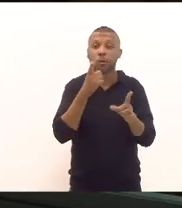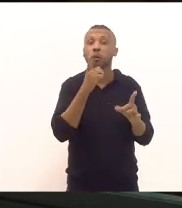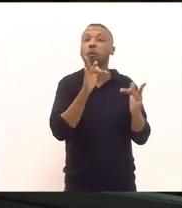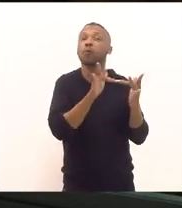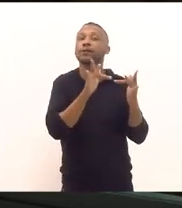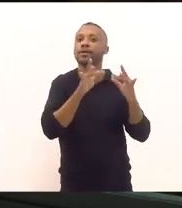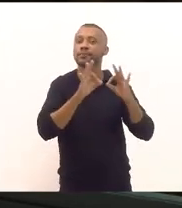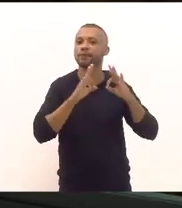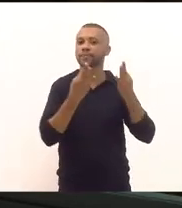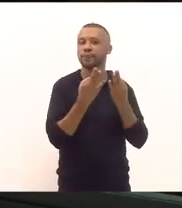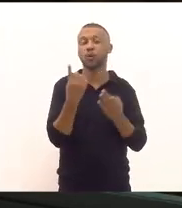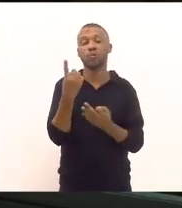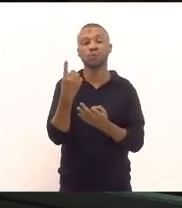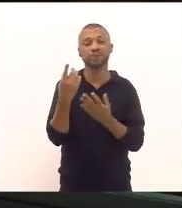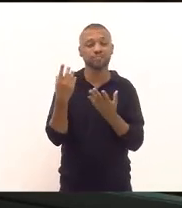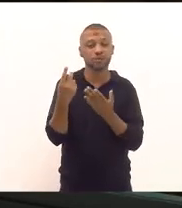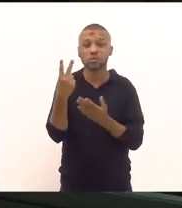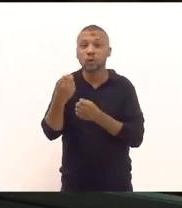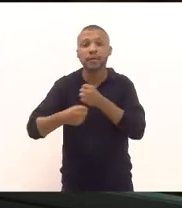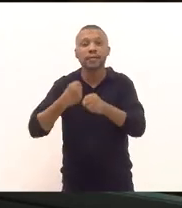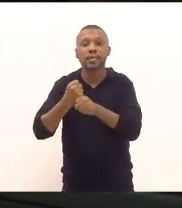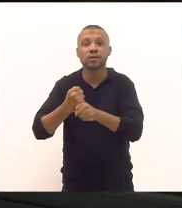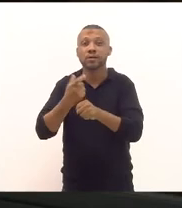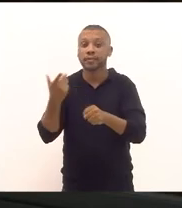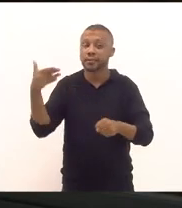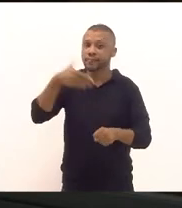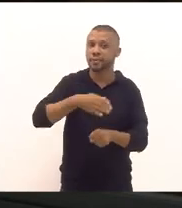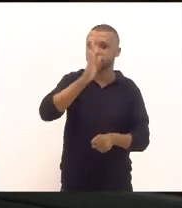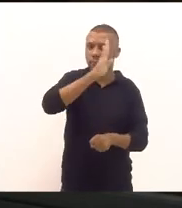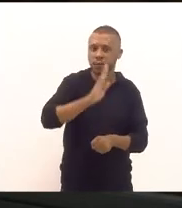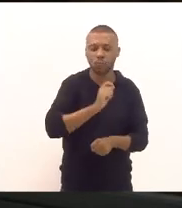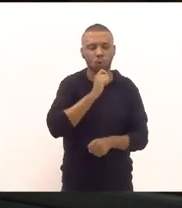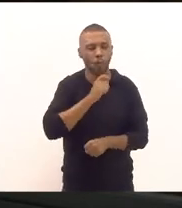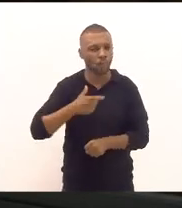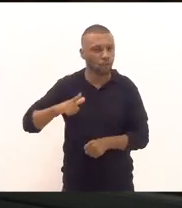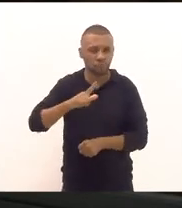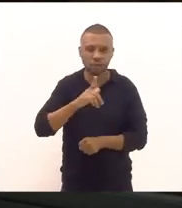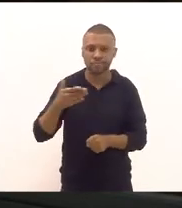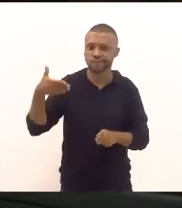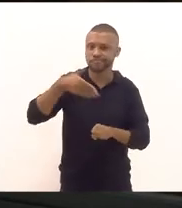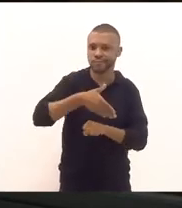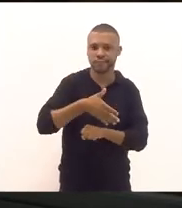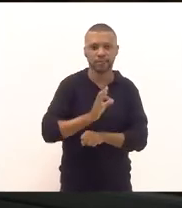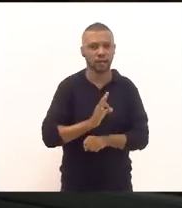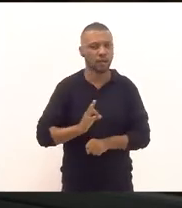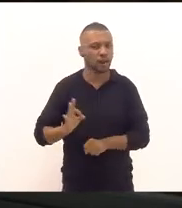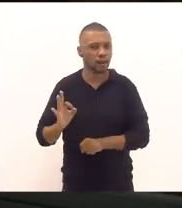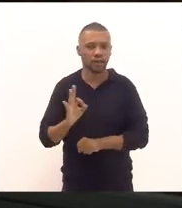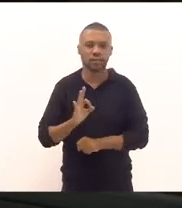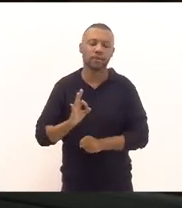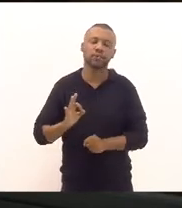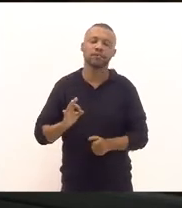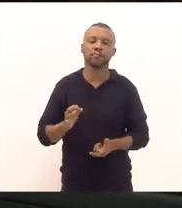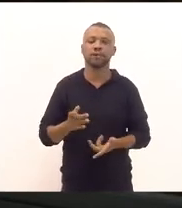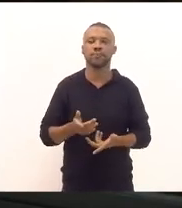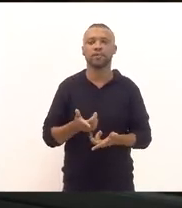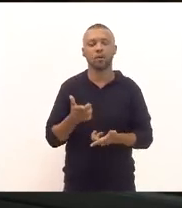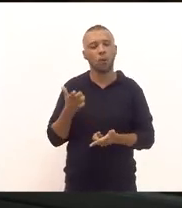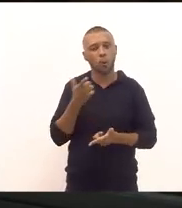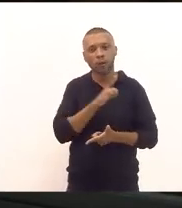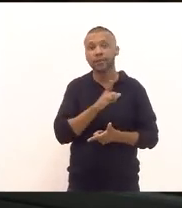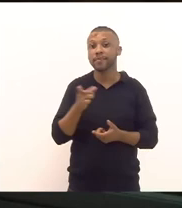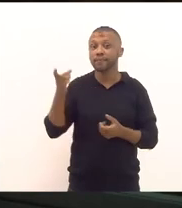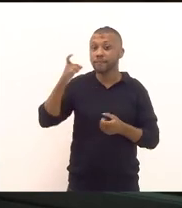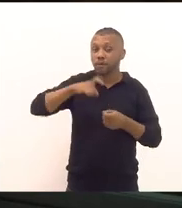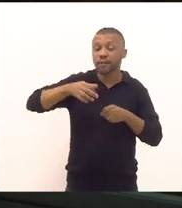fiquei quase dois anos sem vir ao Brasil eu consegui